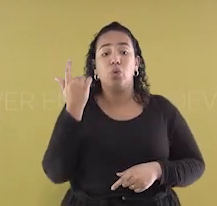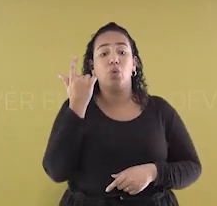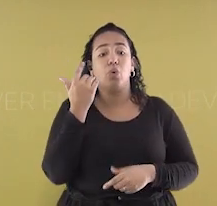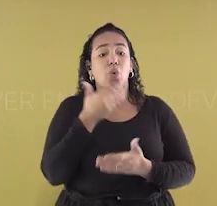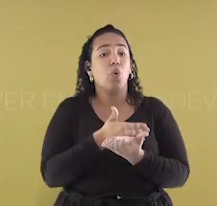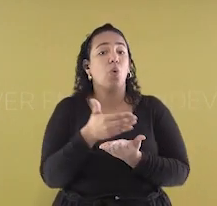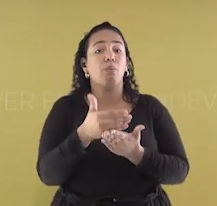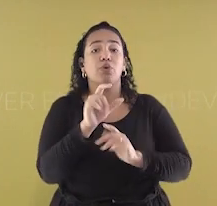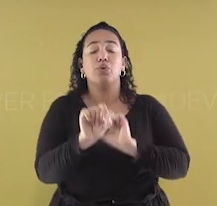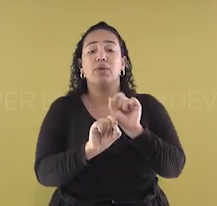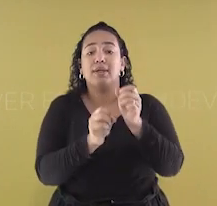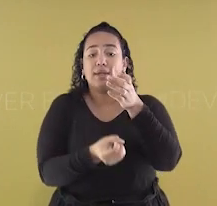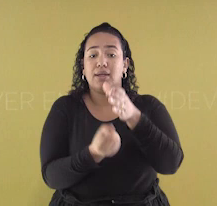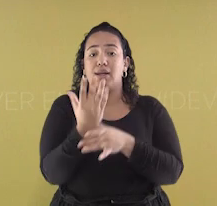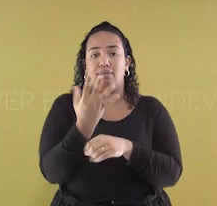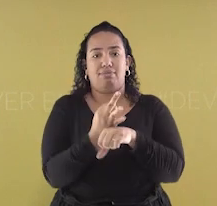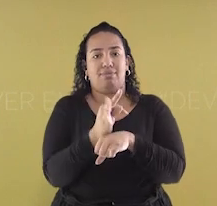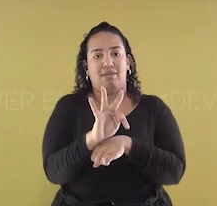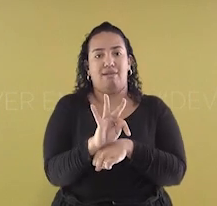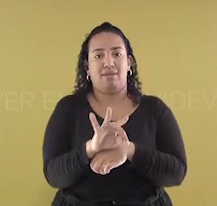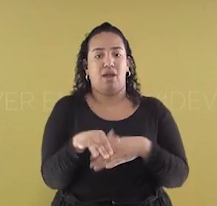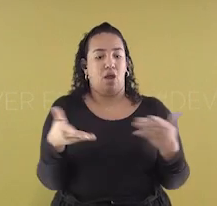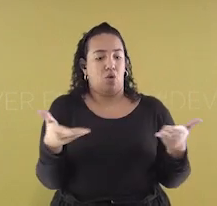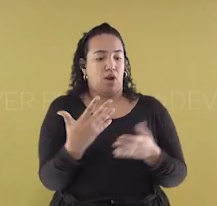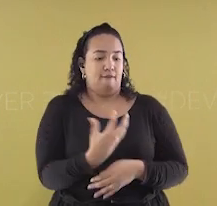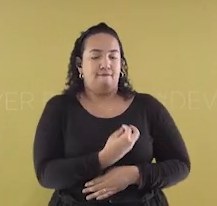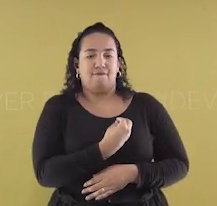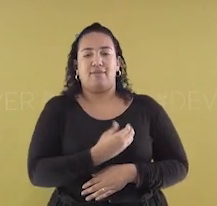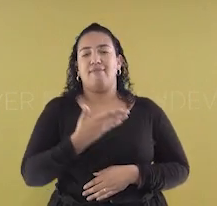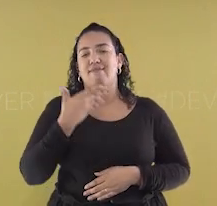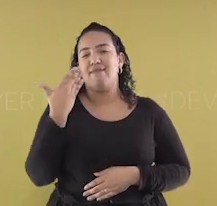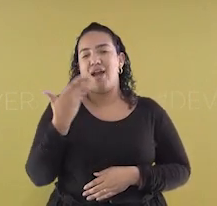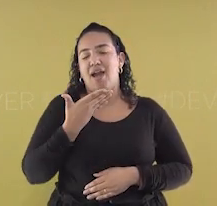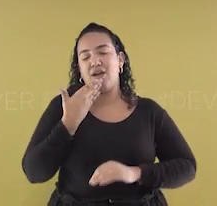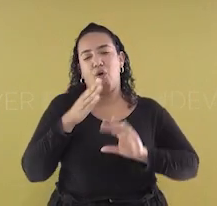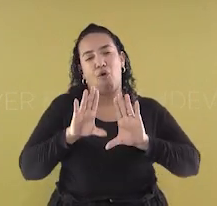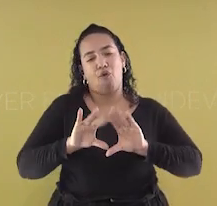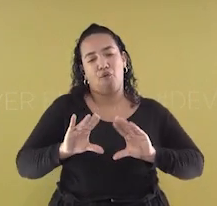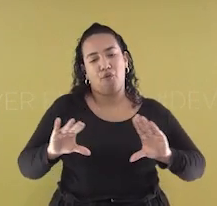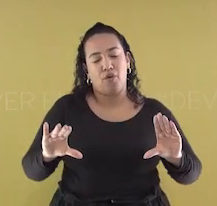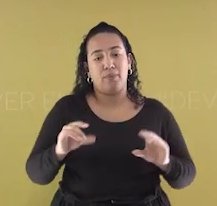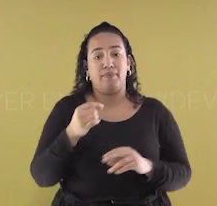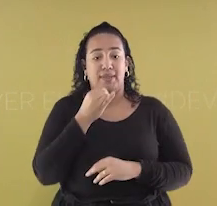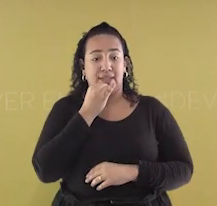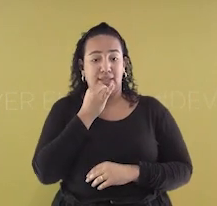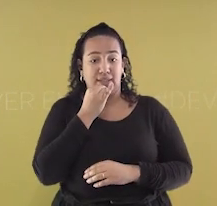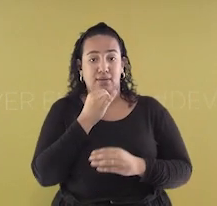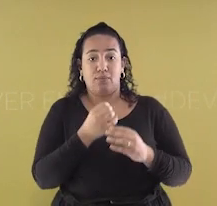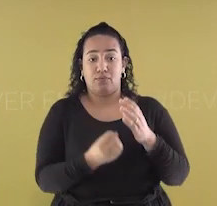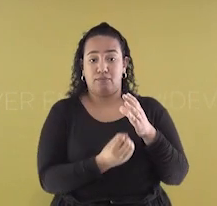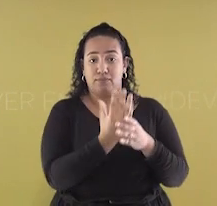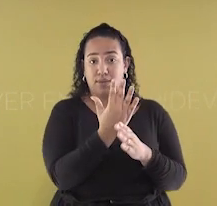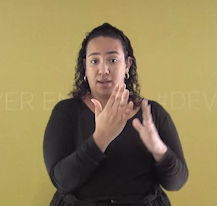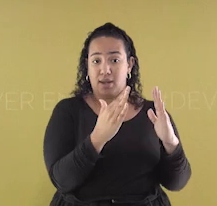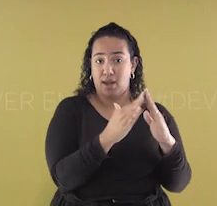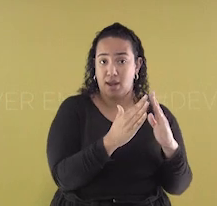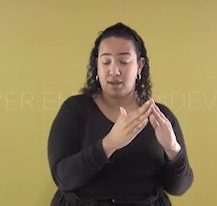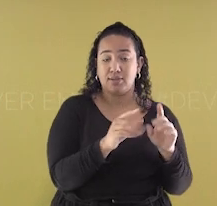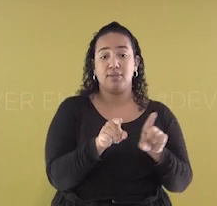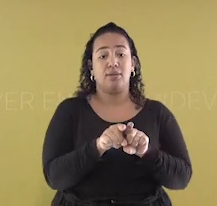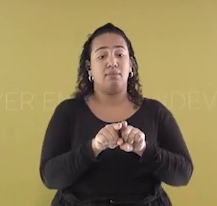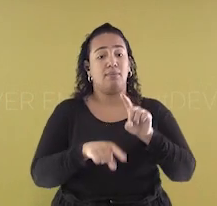começou a desenvolver técnicas para tornar a sua vida mais fácil e confortável, como a construção de casas